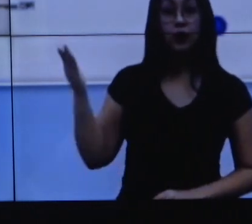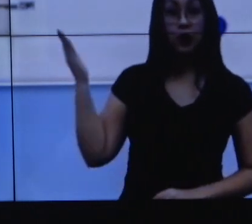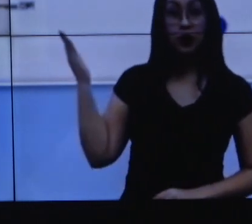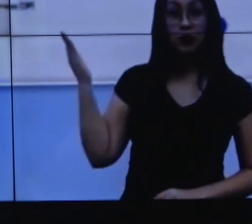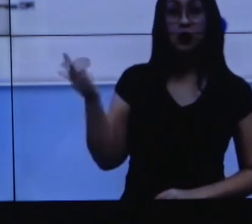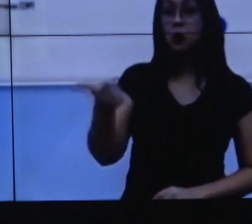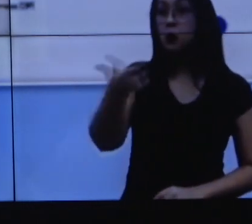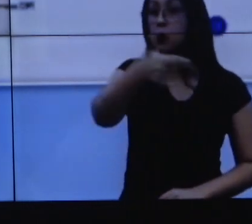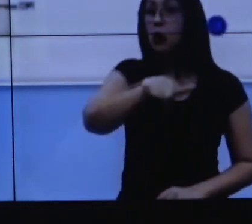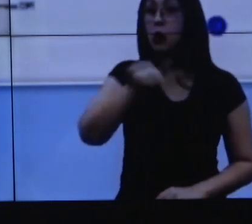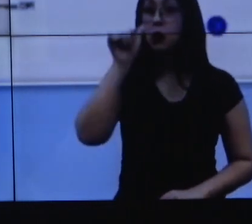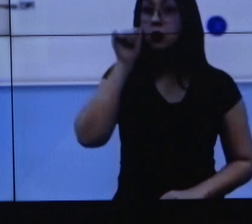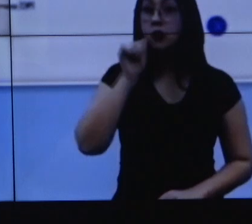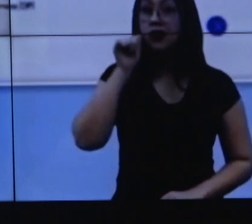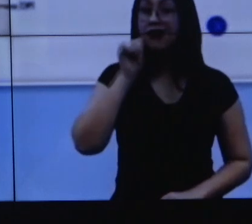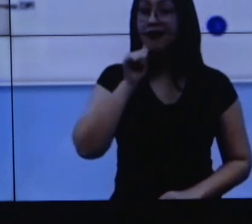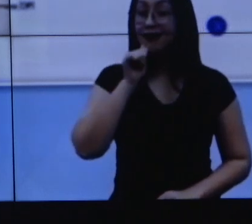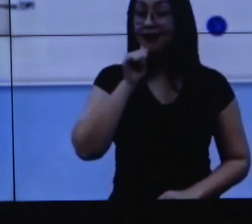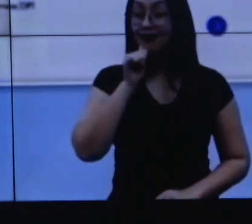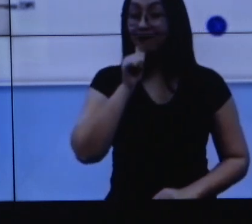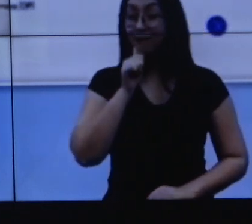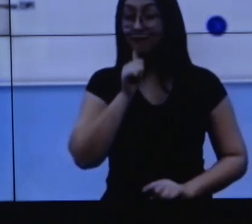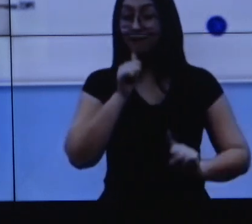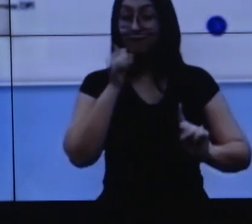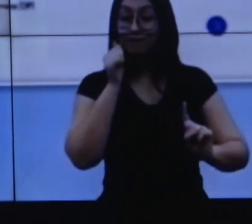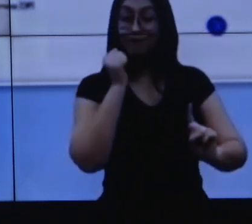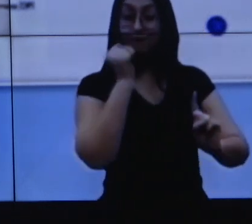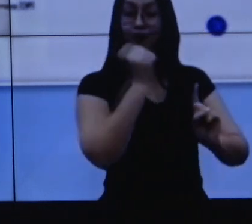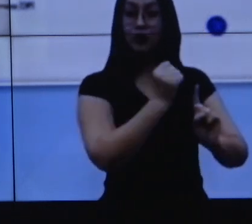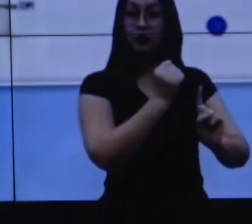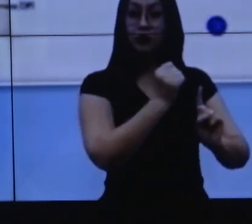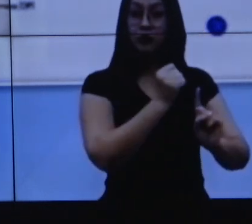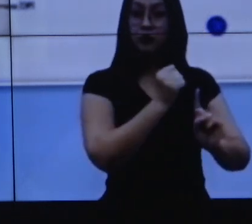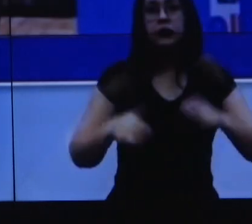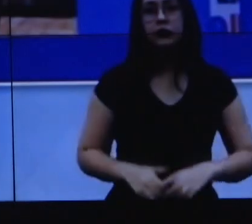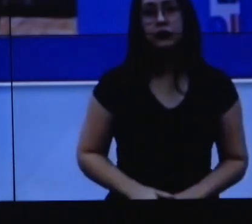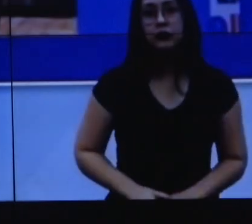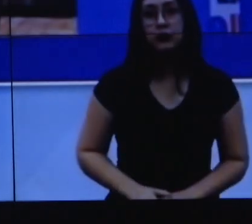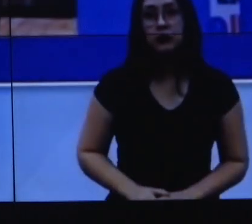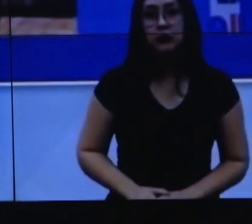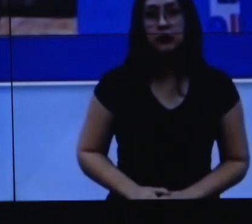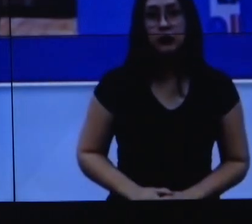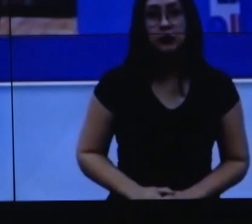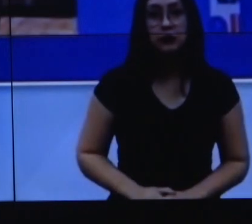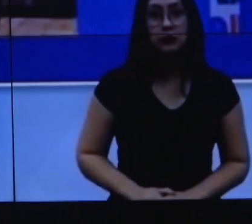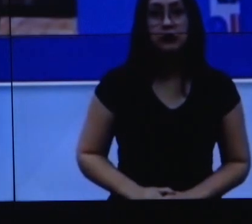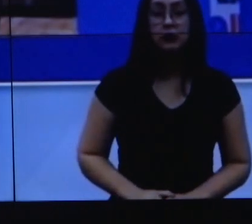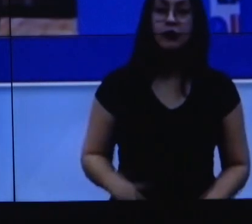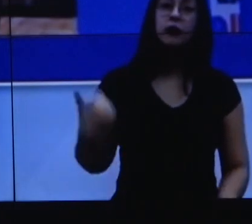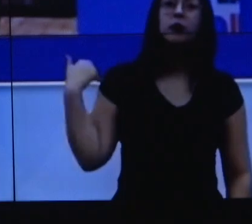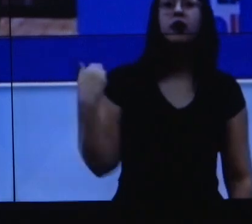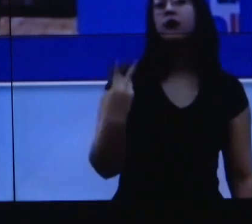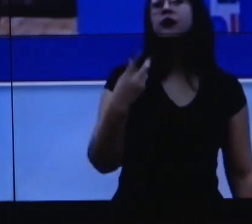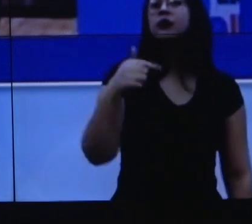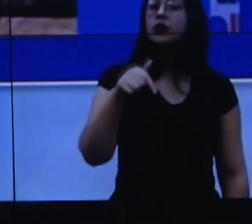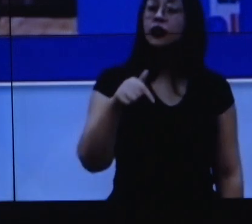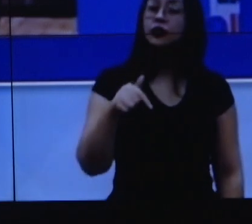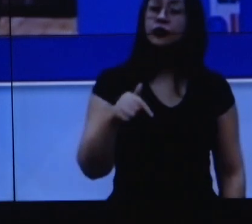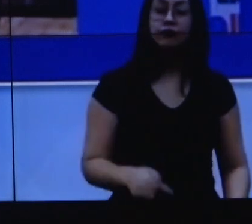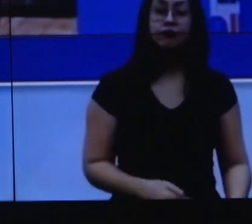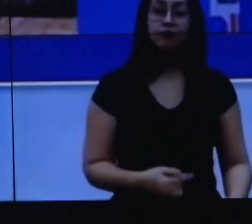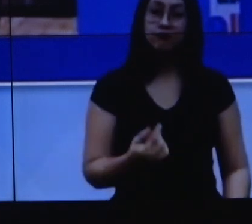outra vítima. As crianças estão com a avó, 27 anos, 3